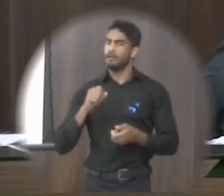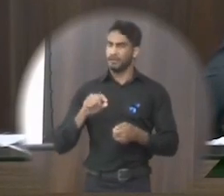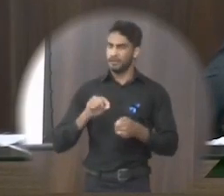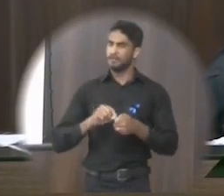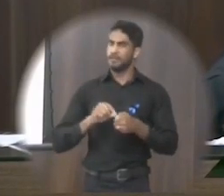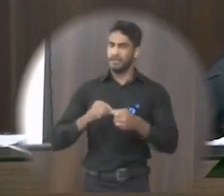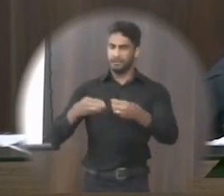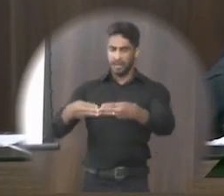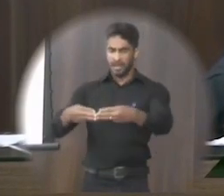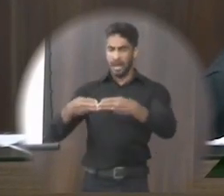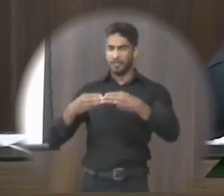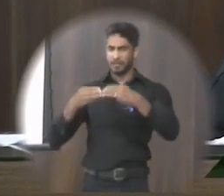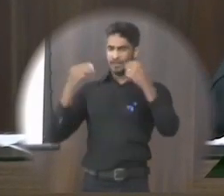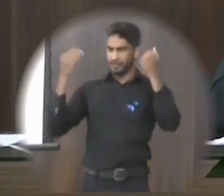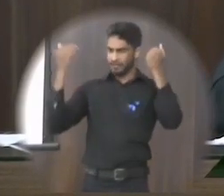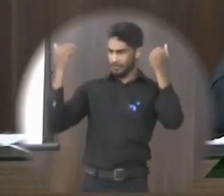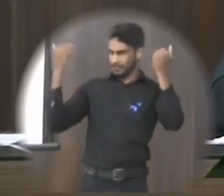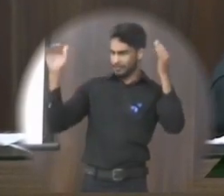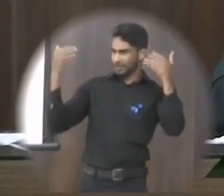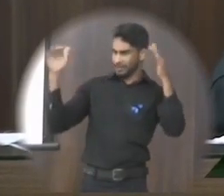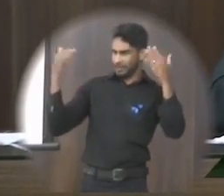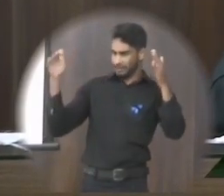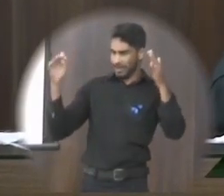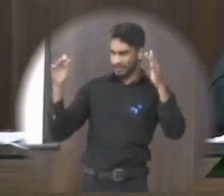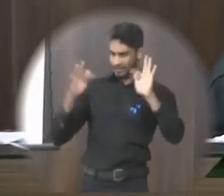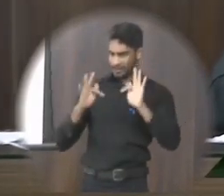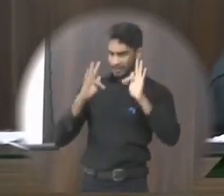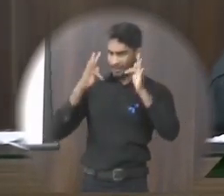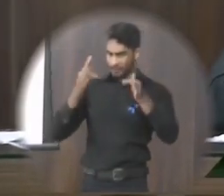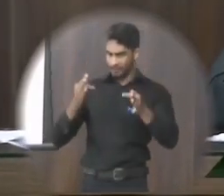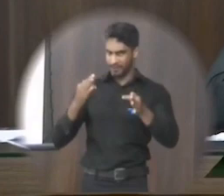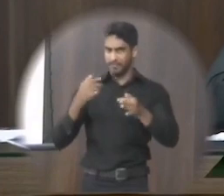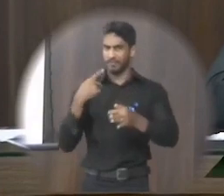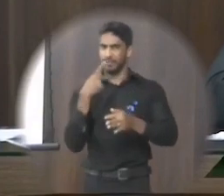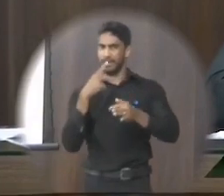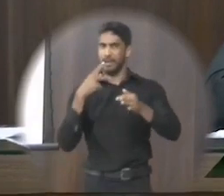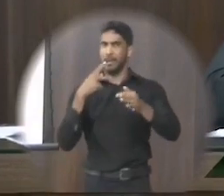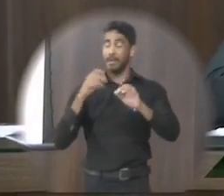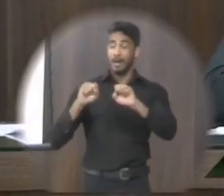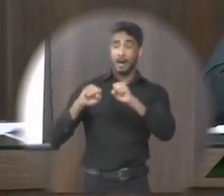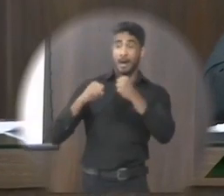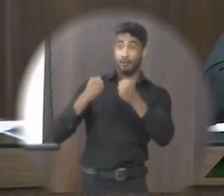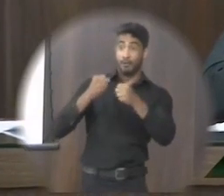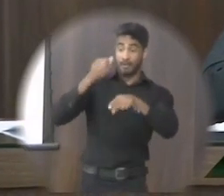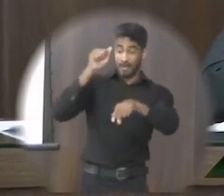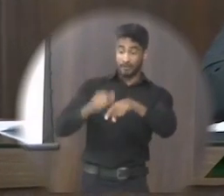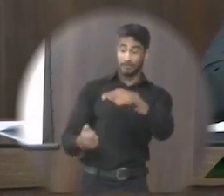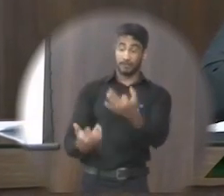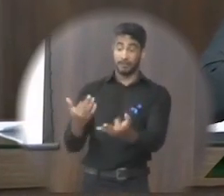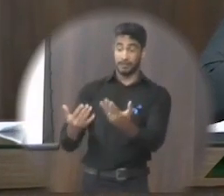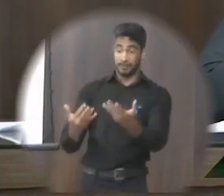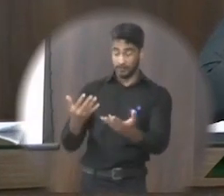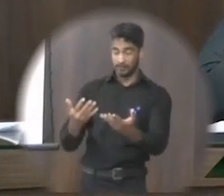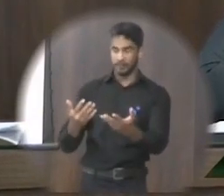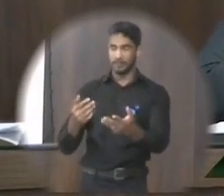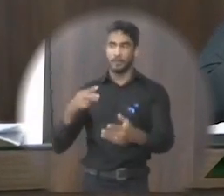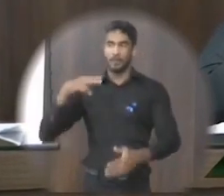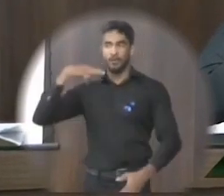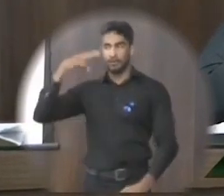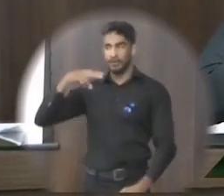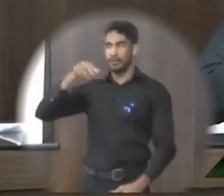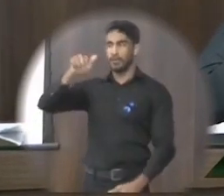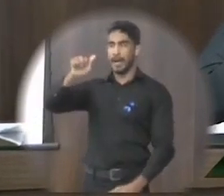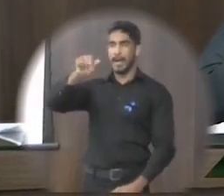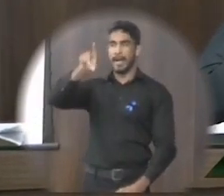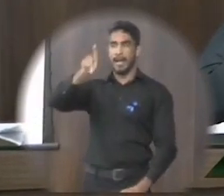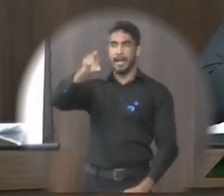no, após a, o término lá do, de combate ao incêndio da Serra. E como o vereador Adauri falou